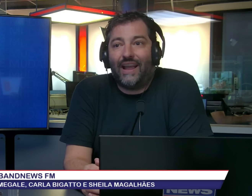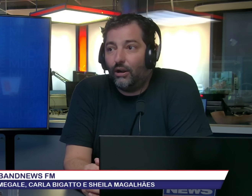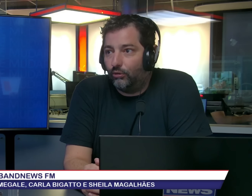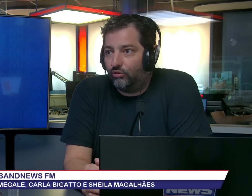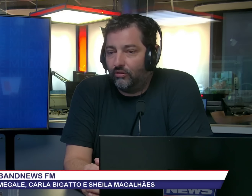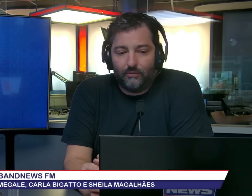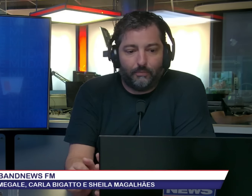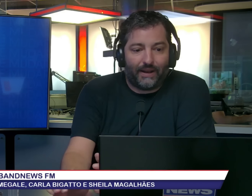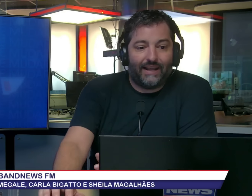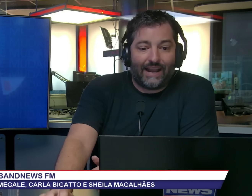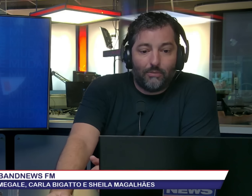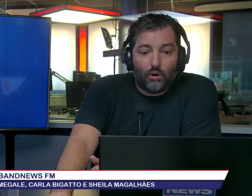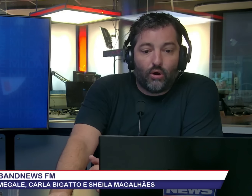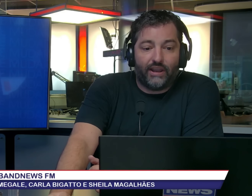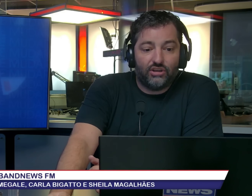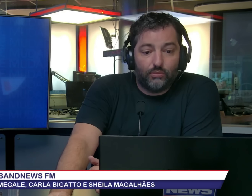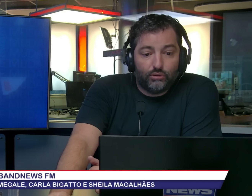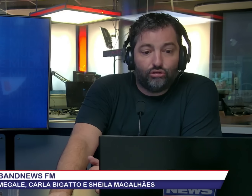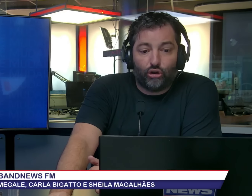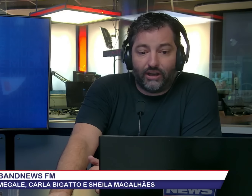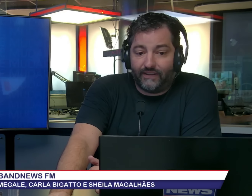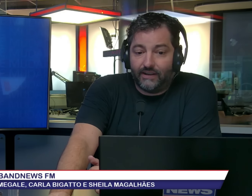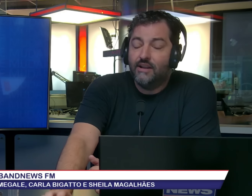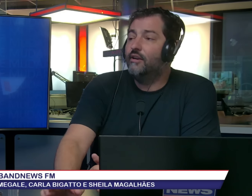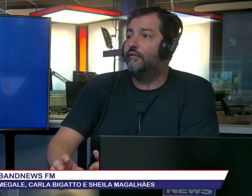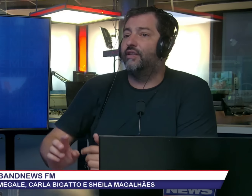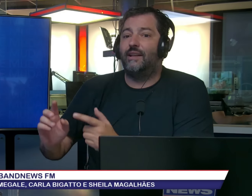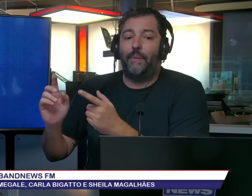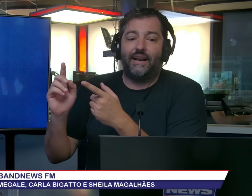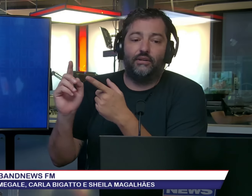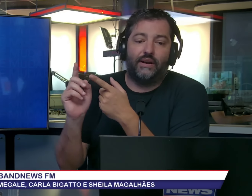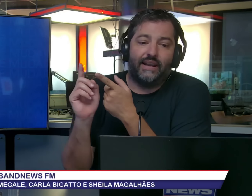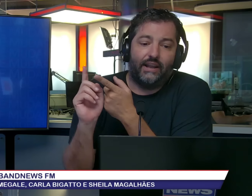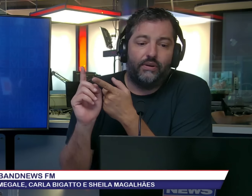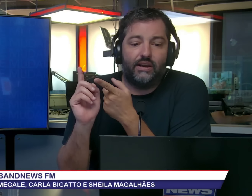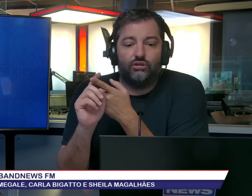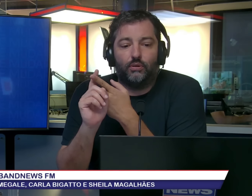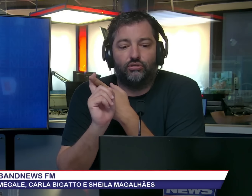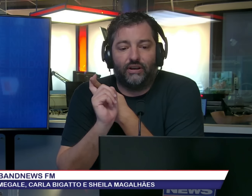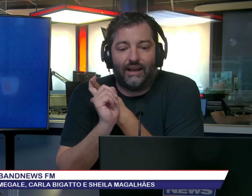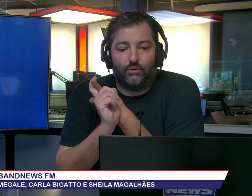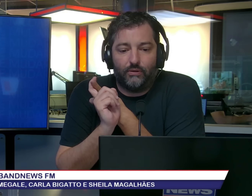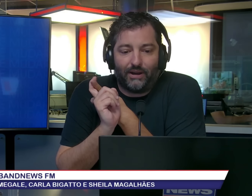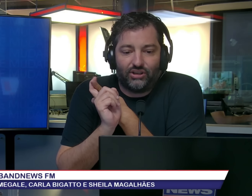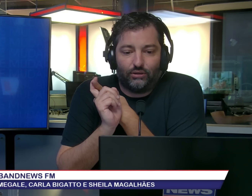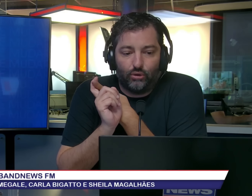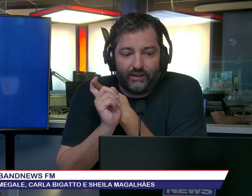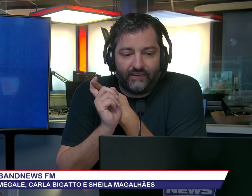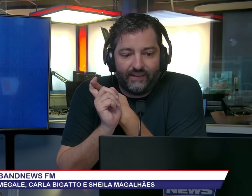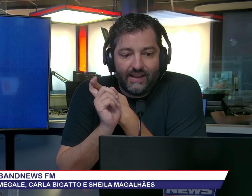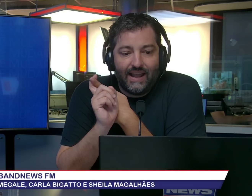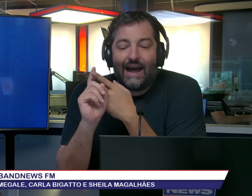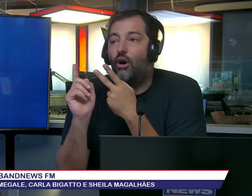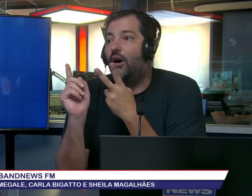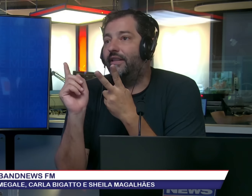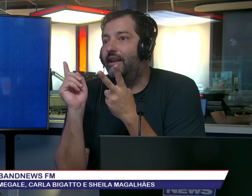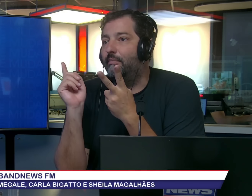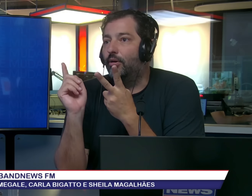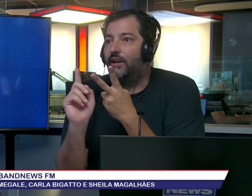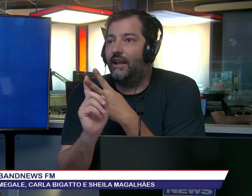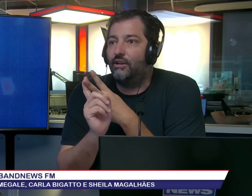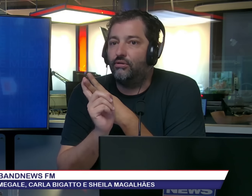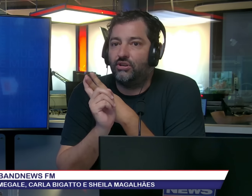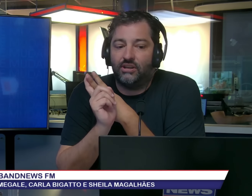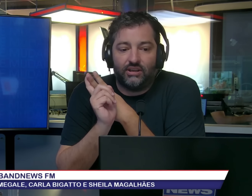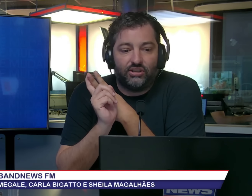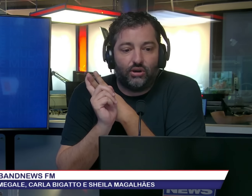vários elos para criar uma corrente muito sólida você tá pegando aí a reunião de bolsonaro com embaixadores a ordem